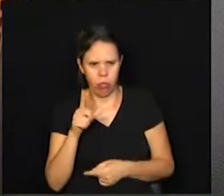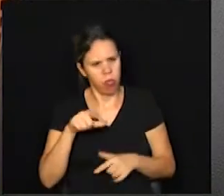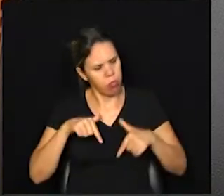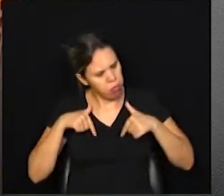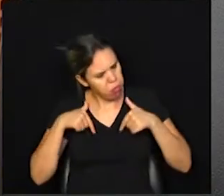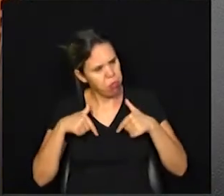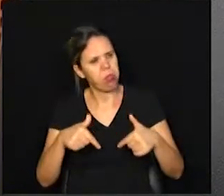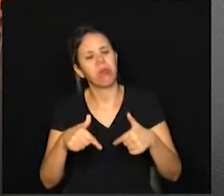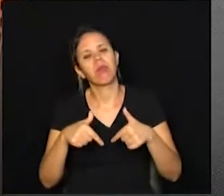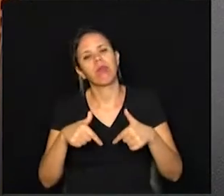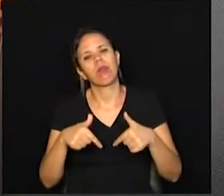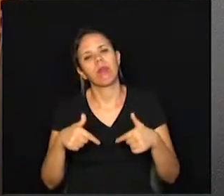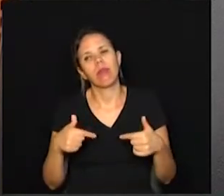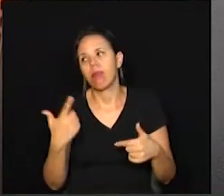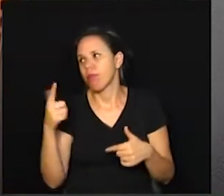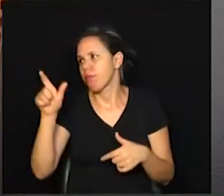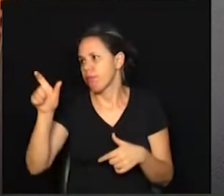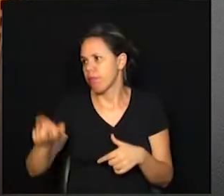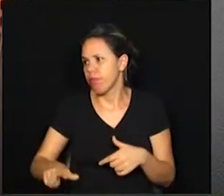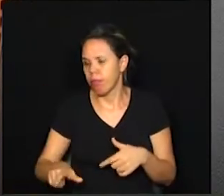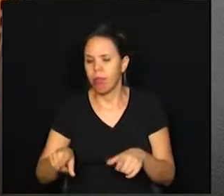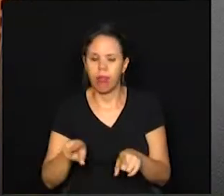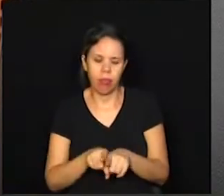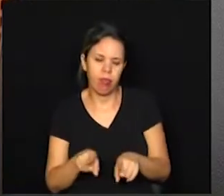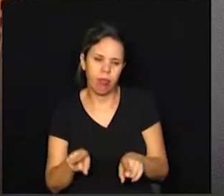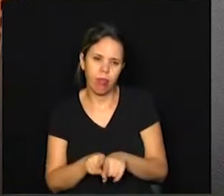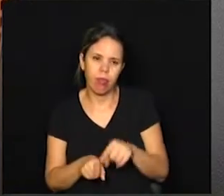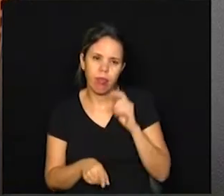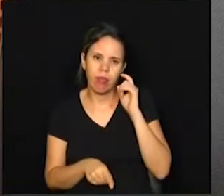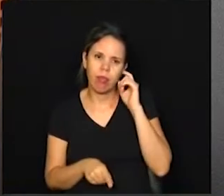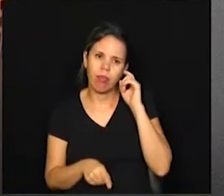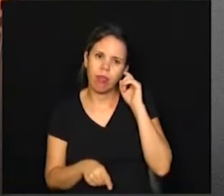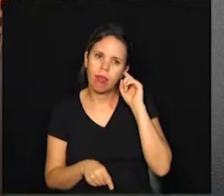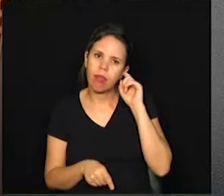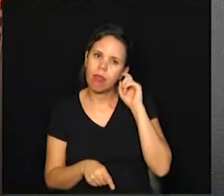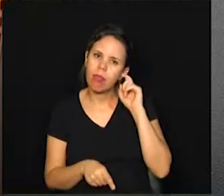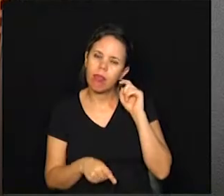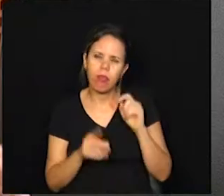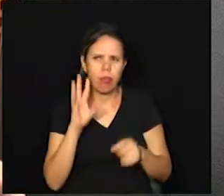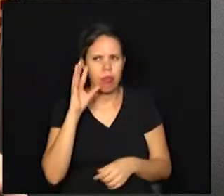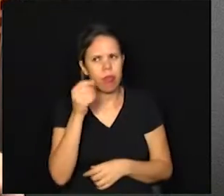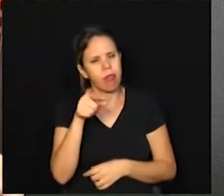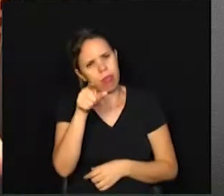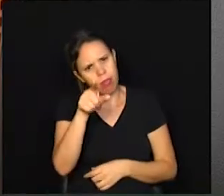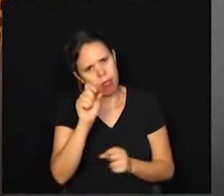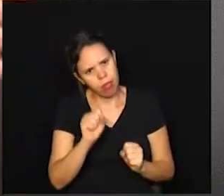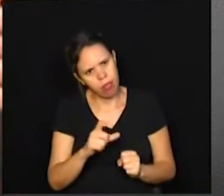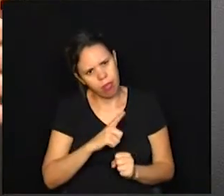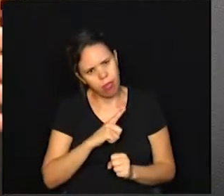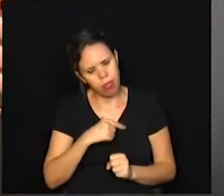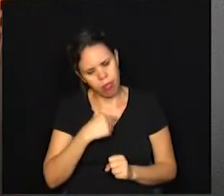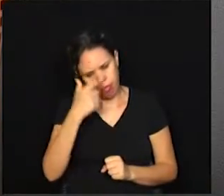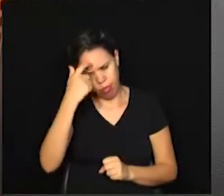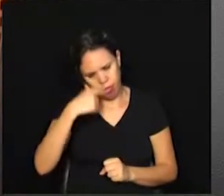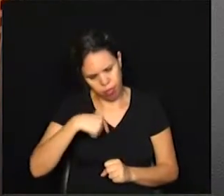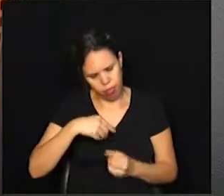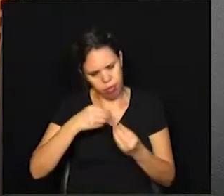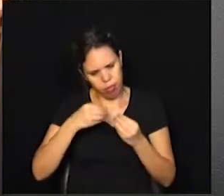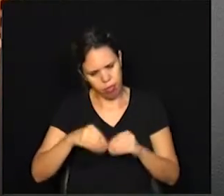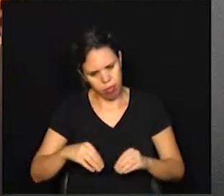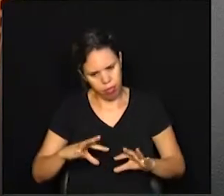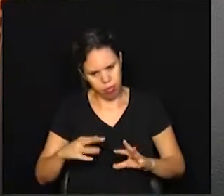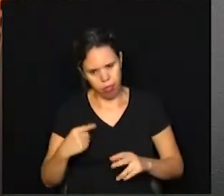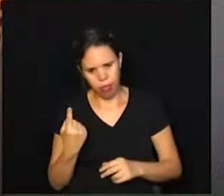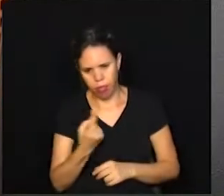essa atitude, porque outras pessoas também vão entender que você pode ter sido lesado, né? Como todos nós